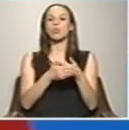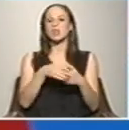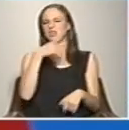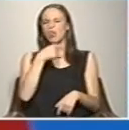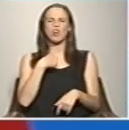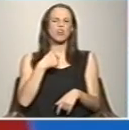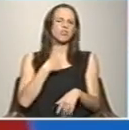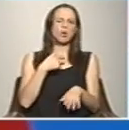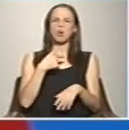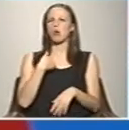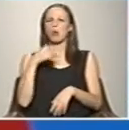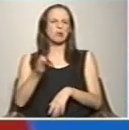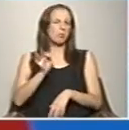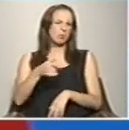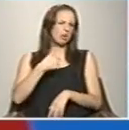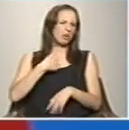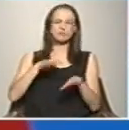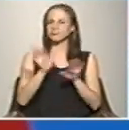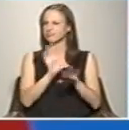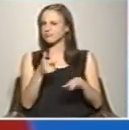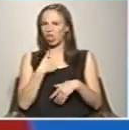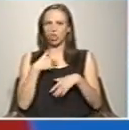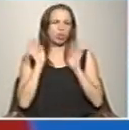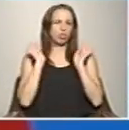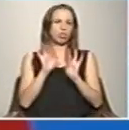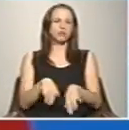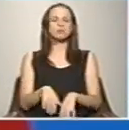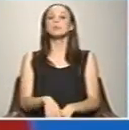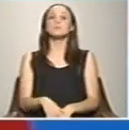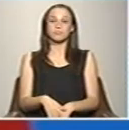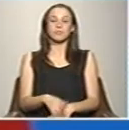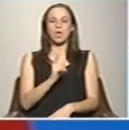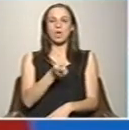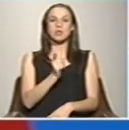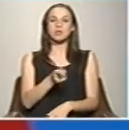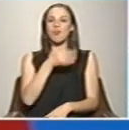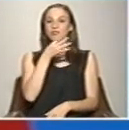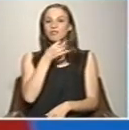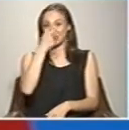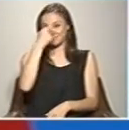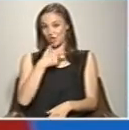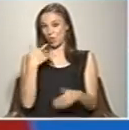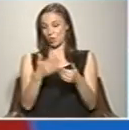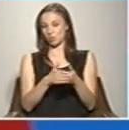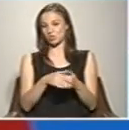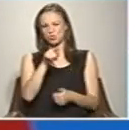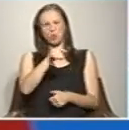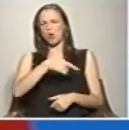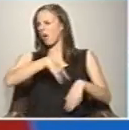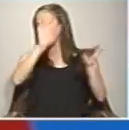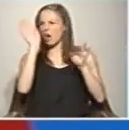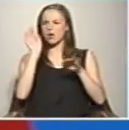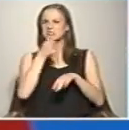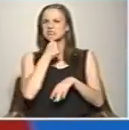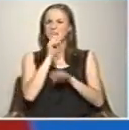nada, eu não valho nada, porque muitas vezes este é o discurso que de facto é reiterado em direção àquele idoso, já não serves para nada, não podes